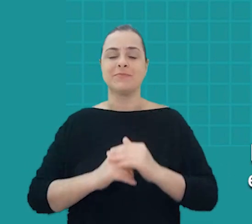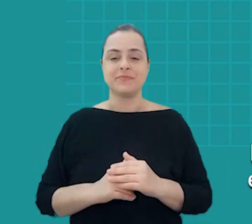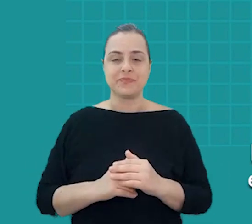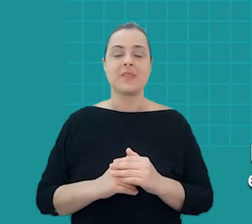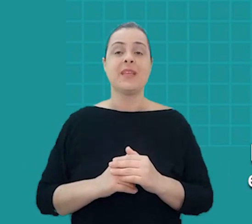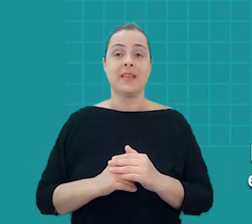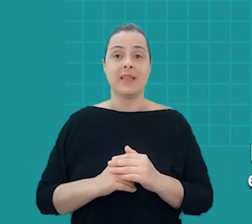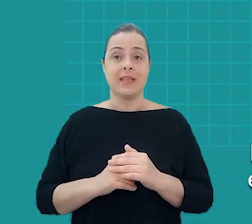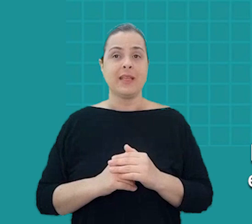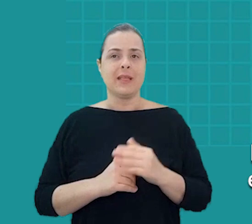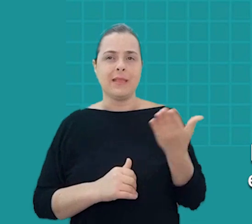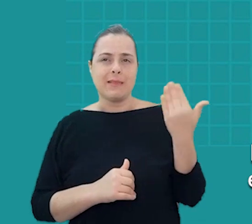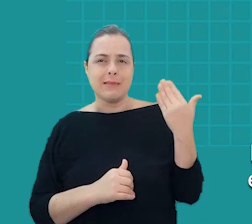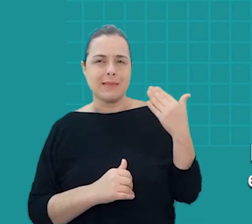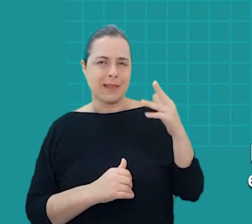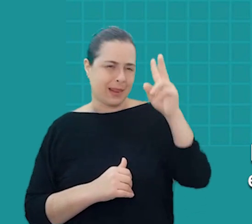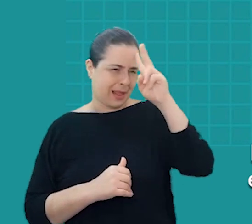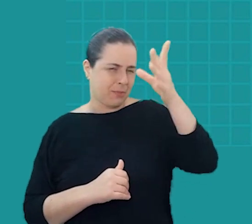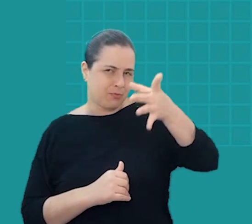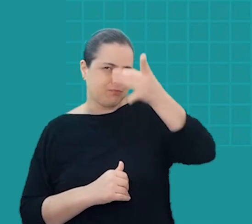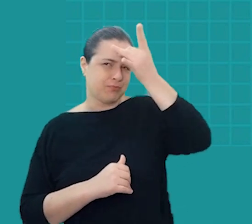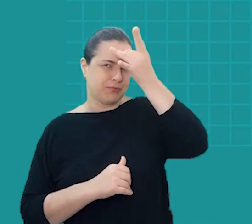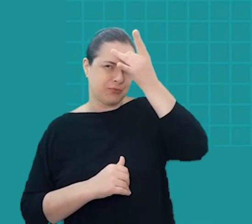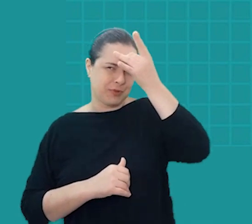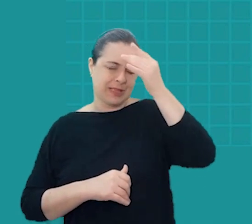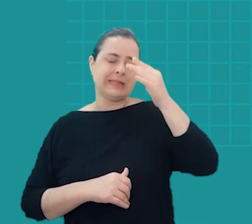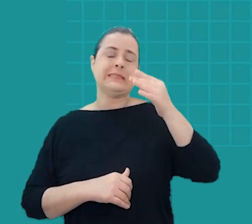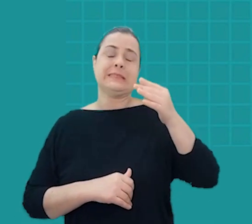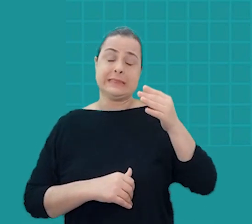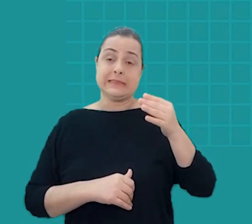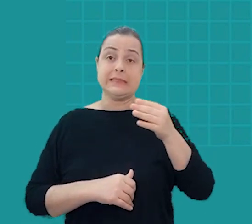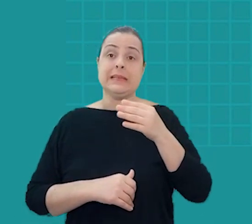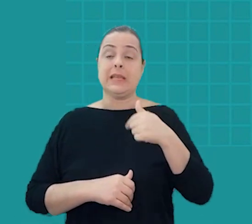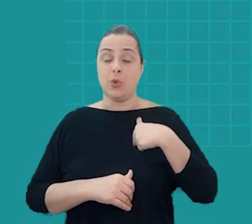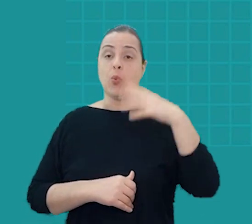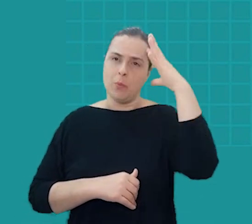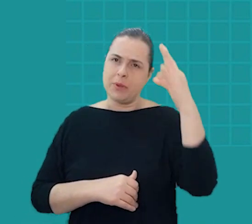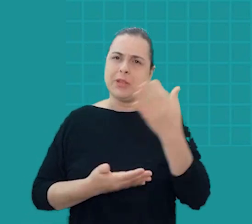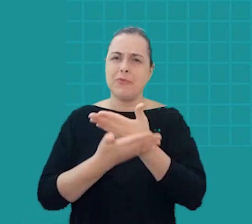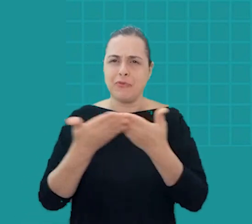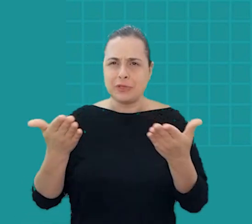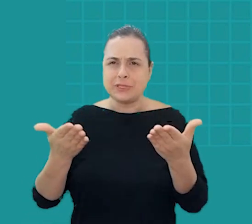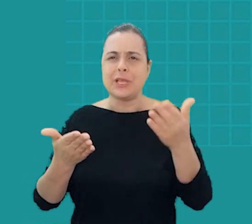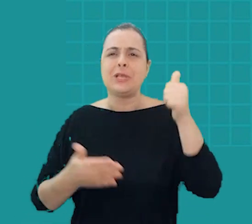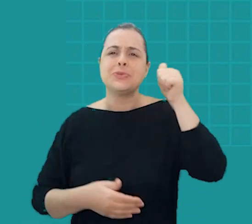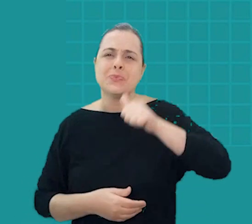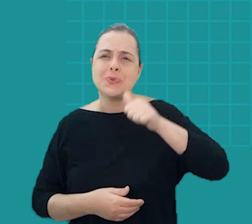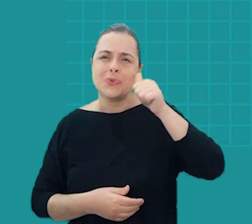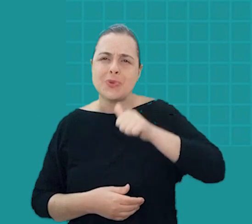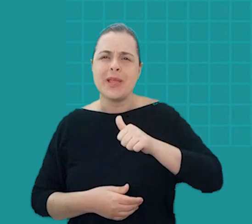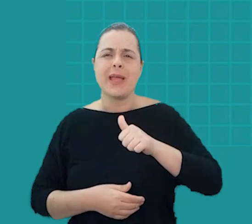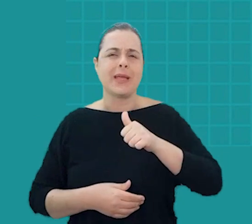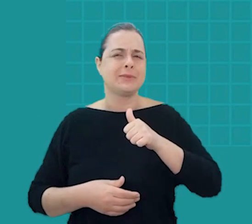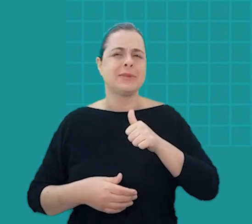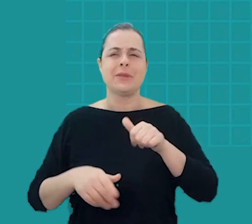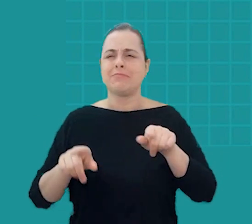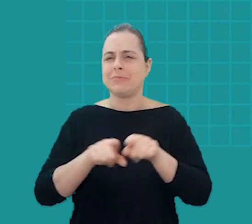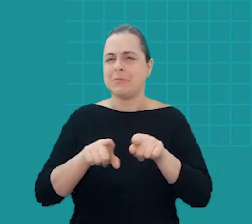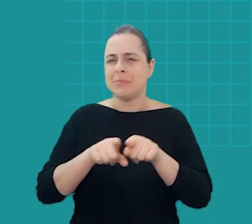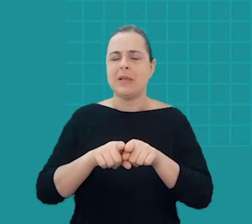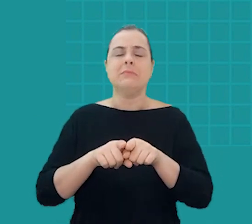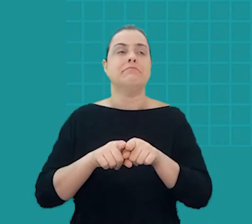entendi, mas hoje sim eu compreendo. Vocês, mulheres, podem até falar, pessoas de etnia, quantas vezes